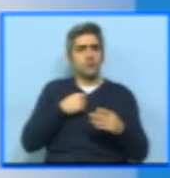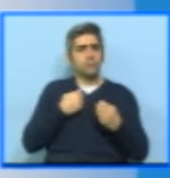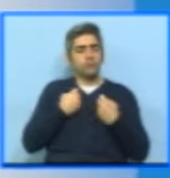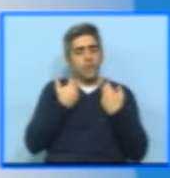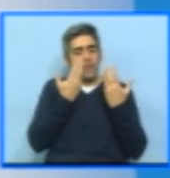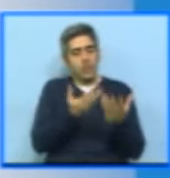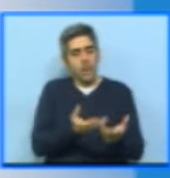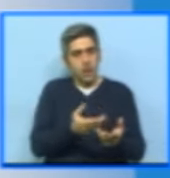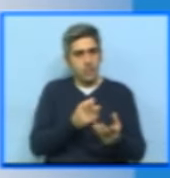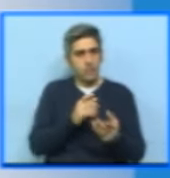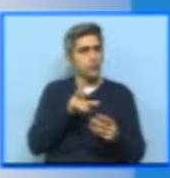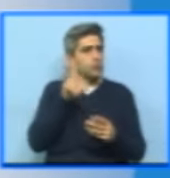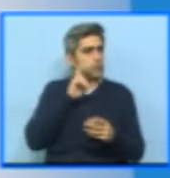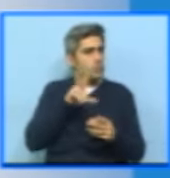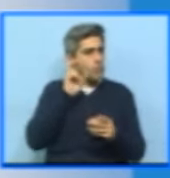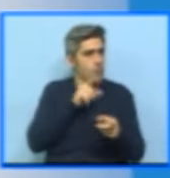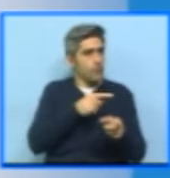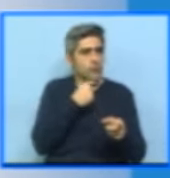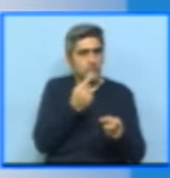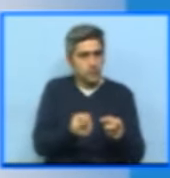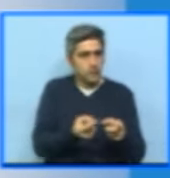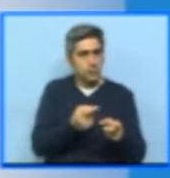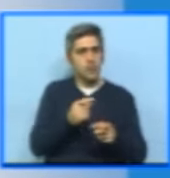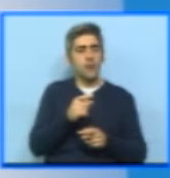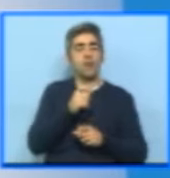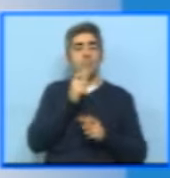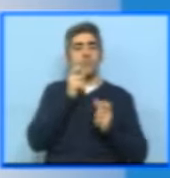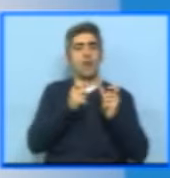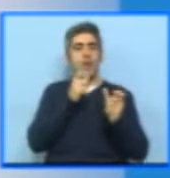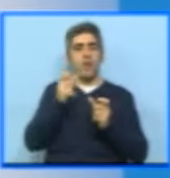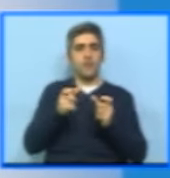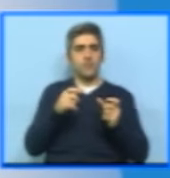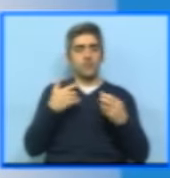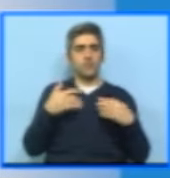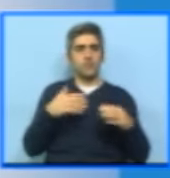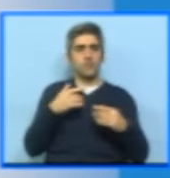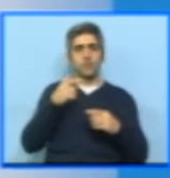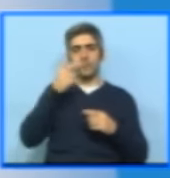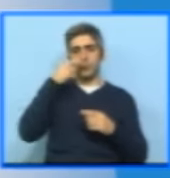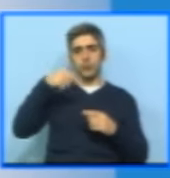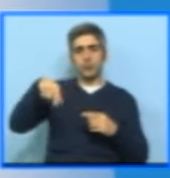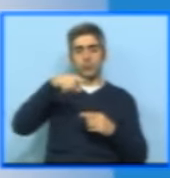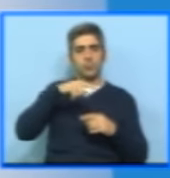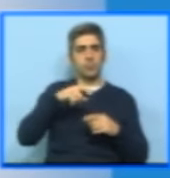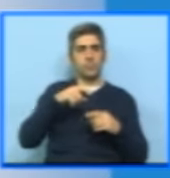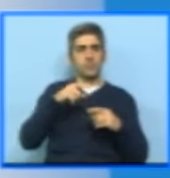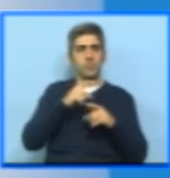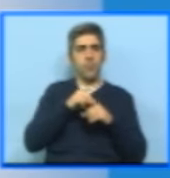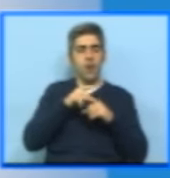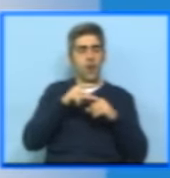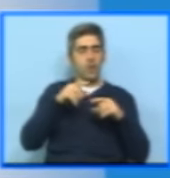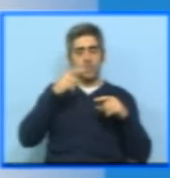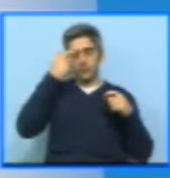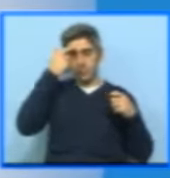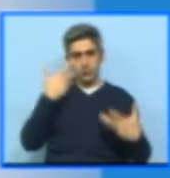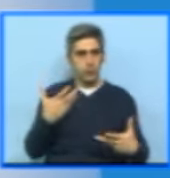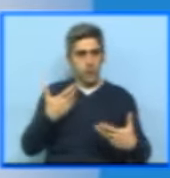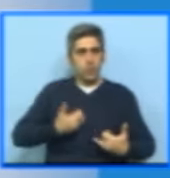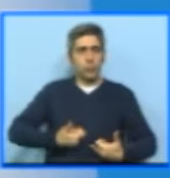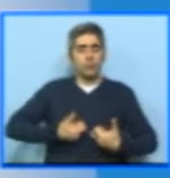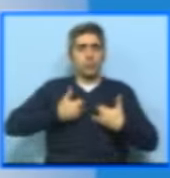complacência. Escutai-o. Ao ouvirem estas palavras, os discípulos caíram de rosto por terra e